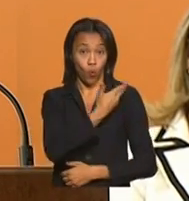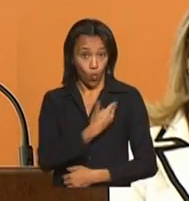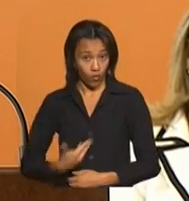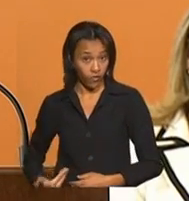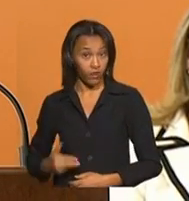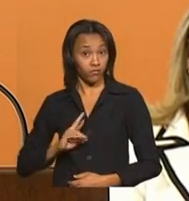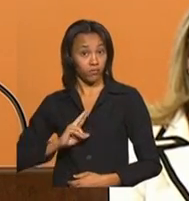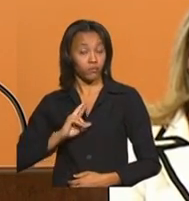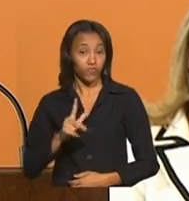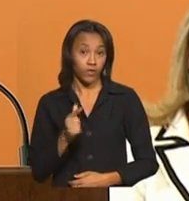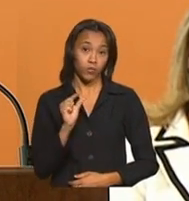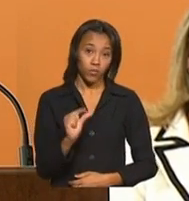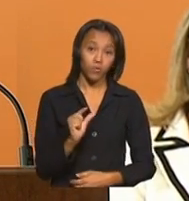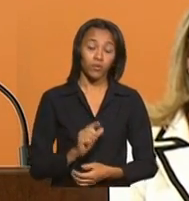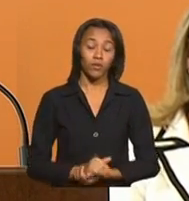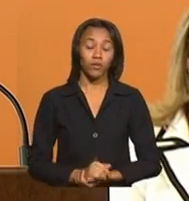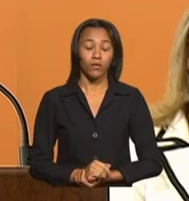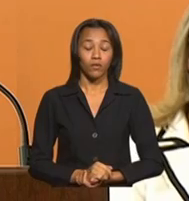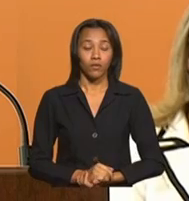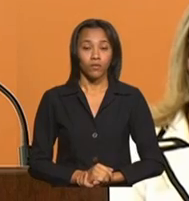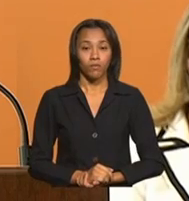forma diferenciada, a